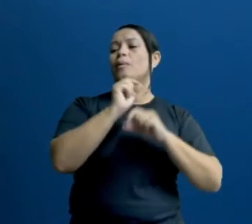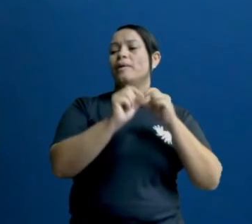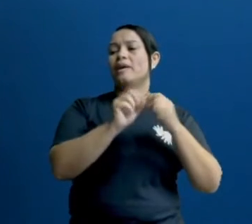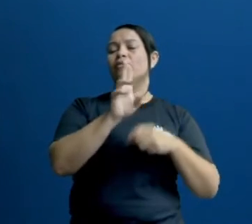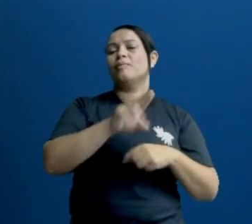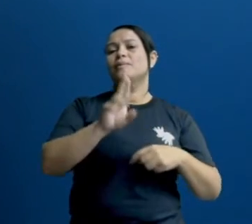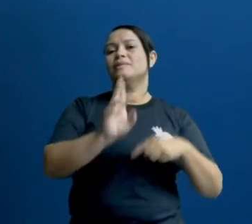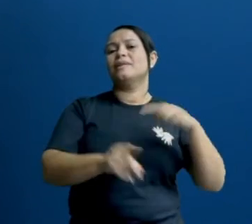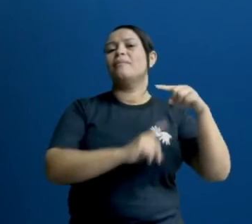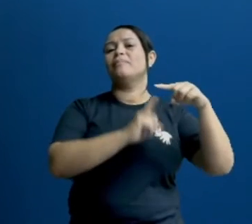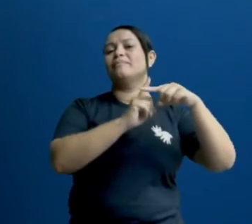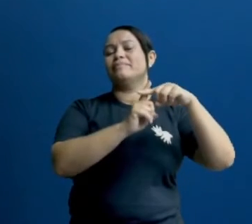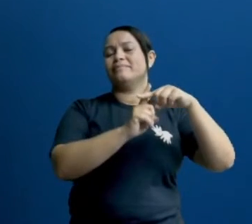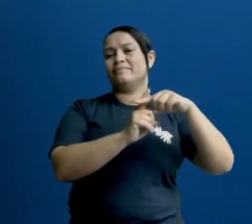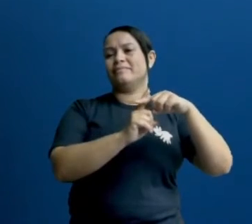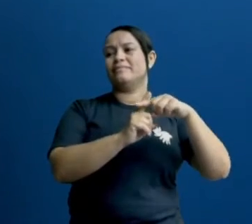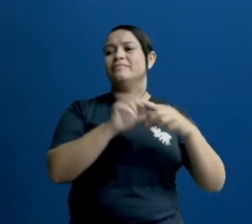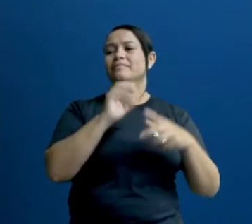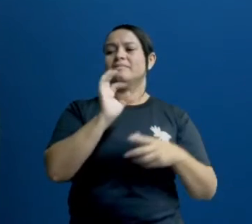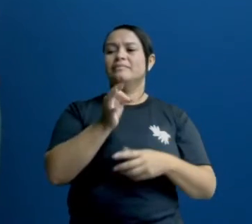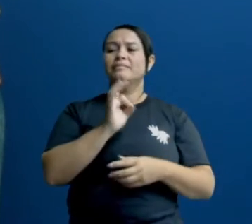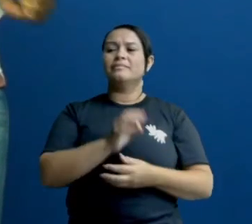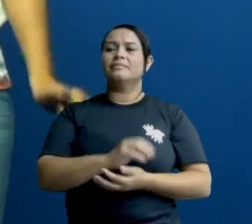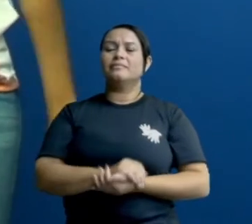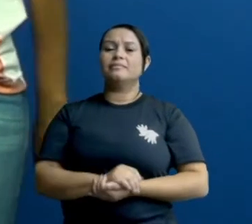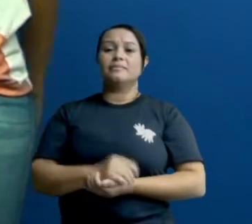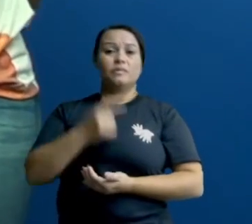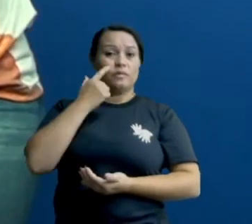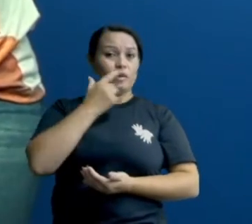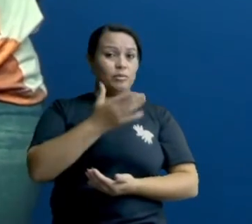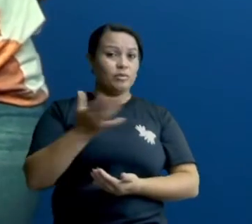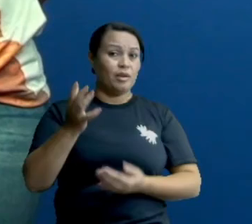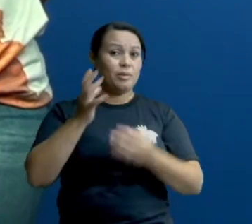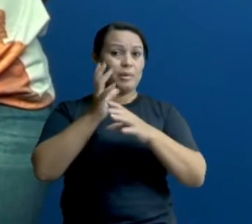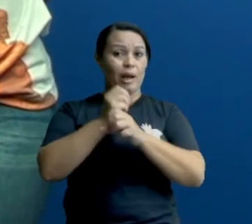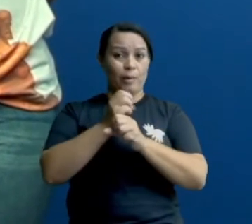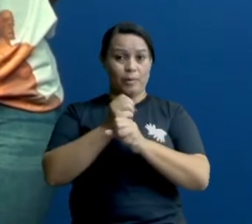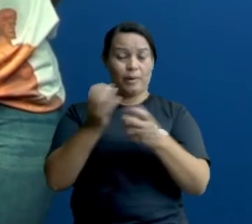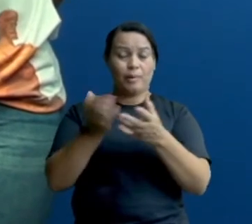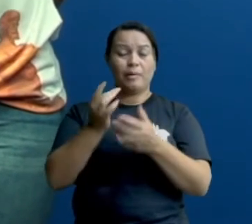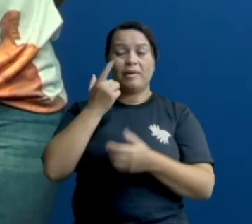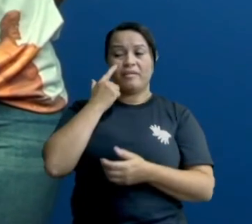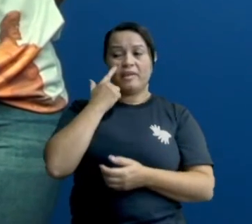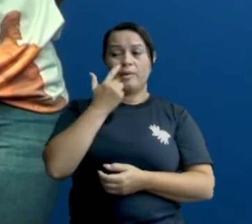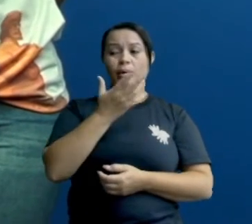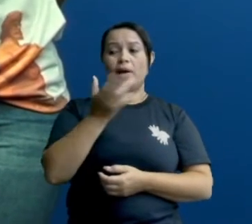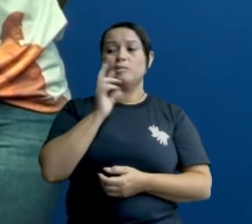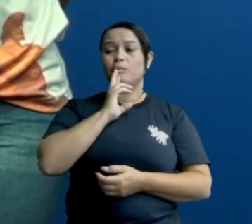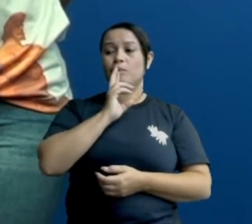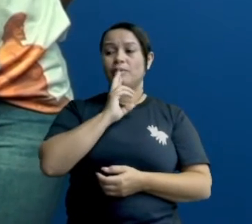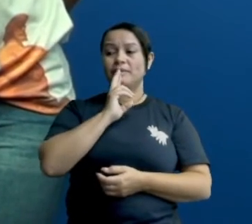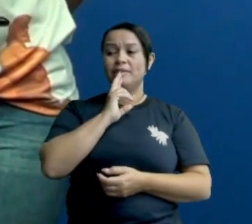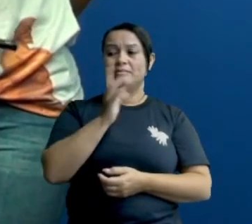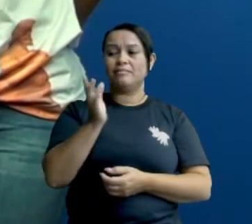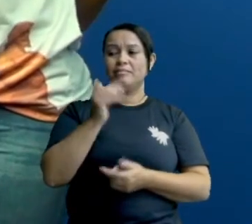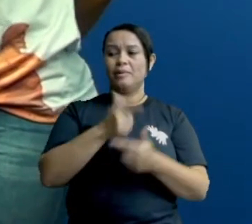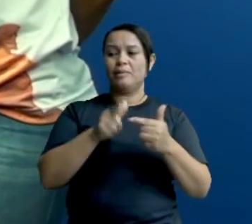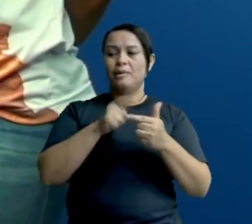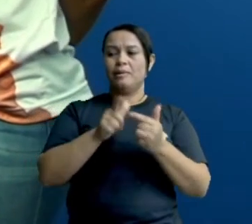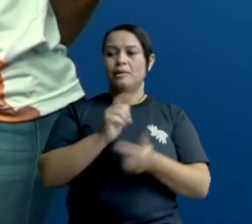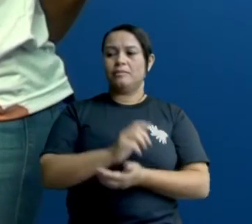a operação da adição. Vamos fazer o cálculo agora para ver qual é o resultado desse